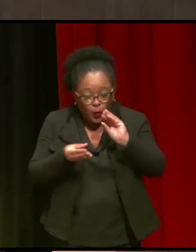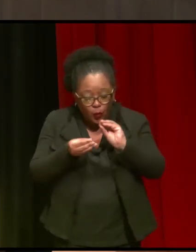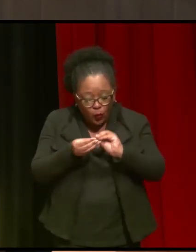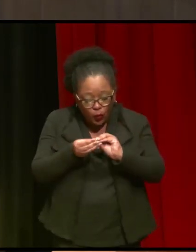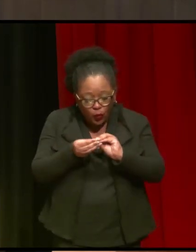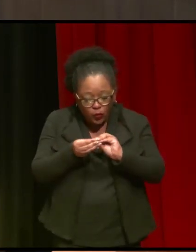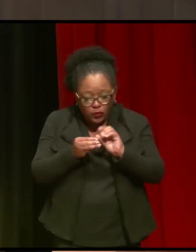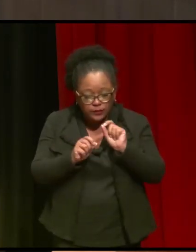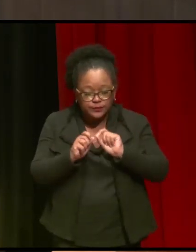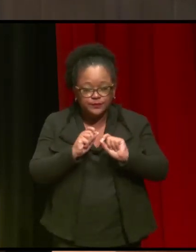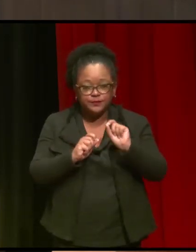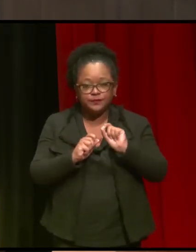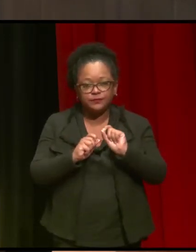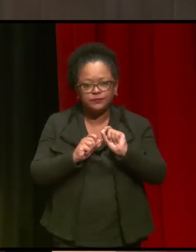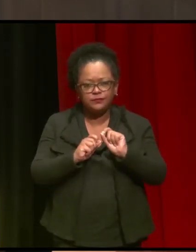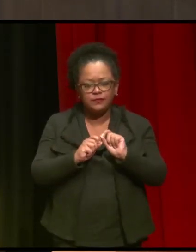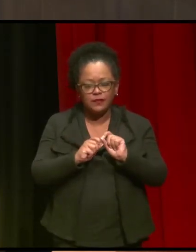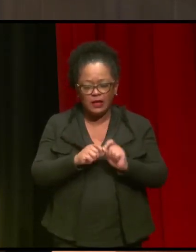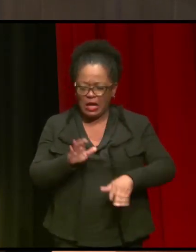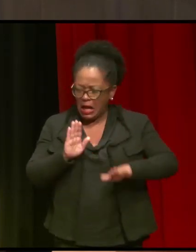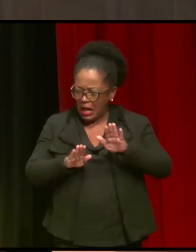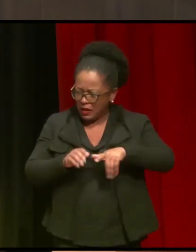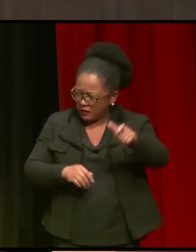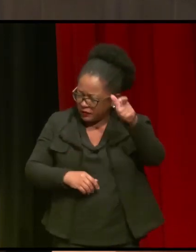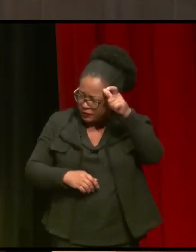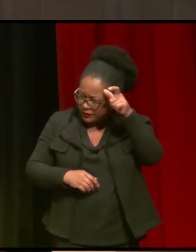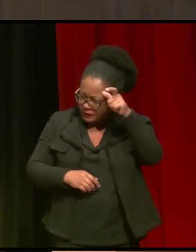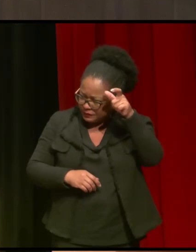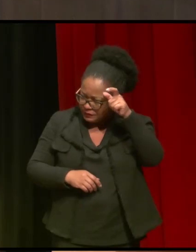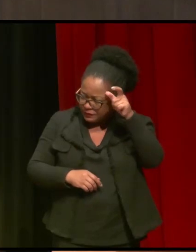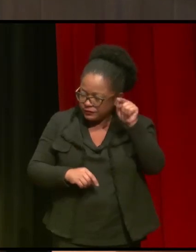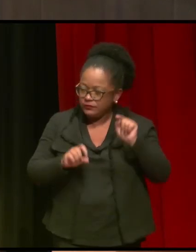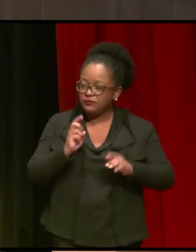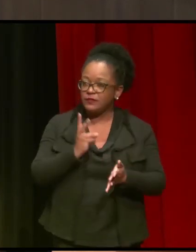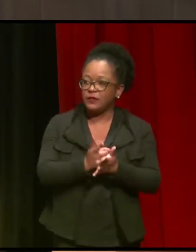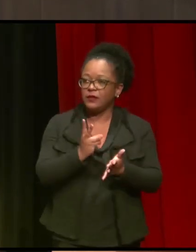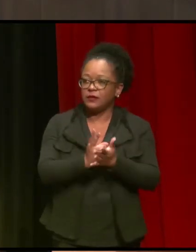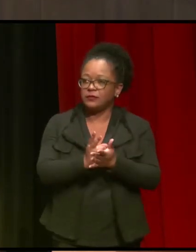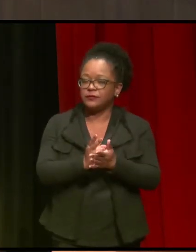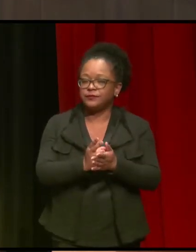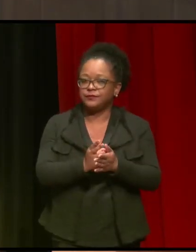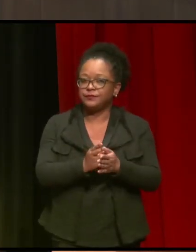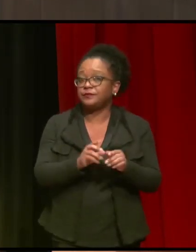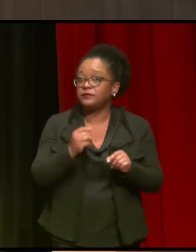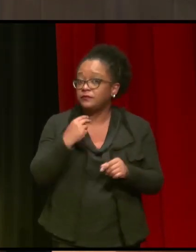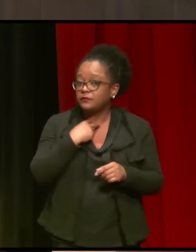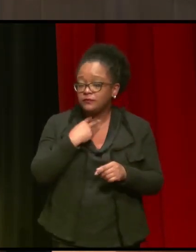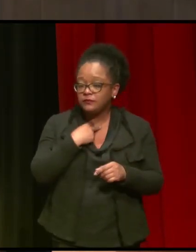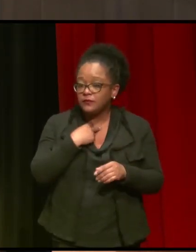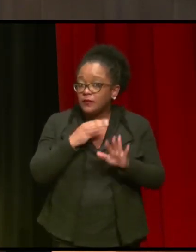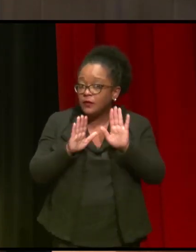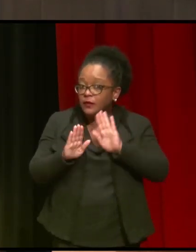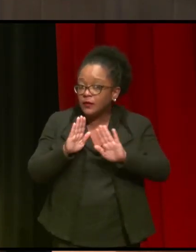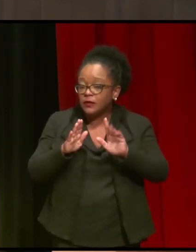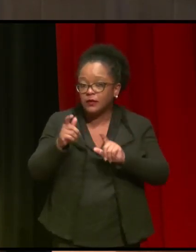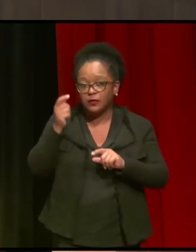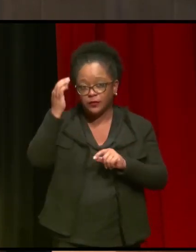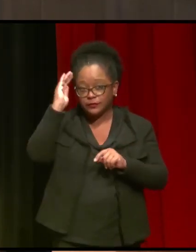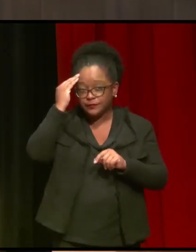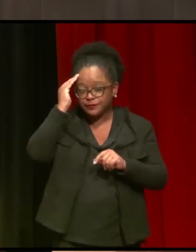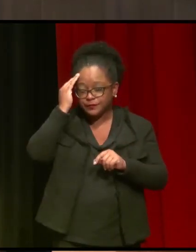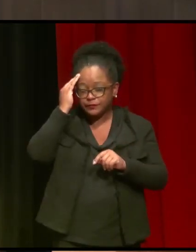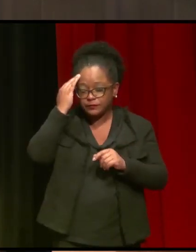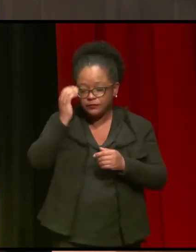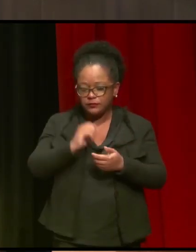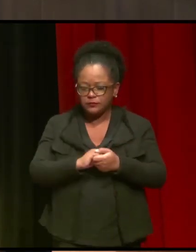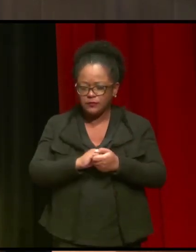o quê? Para o demônio fazer coisas que ele faz, ou para Deus curar. Vocês estão entendendo o meu ponto? Por exemplo, você vai falar com uma pessoa